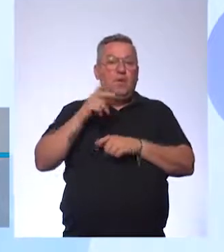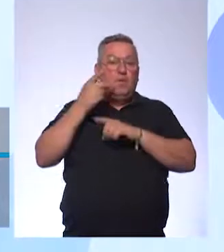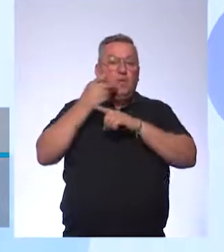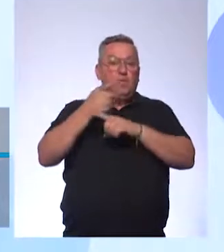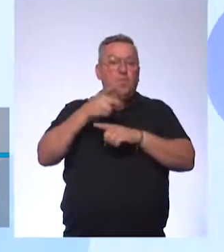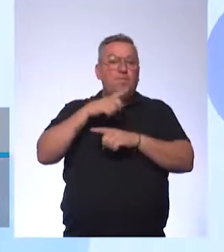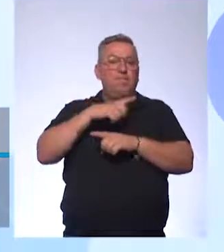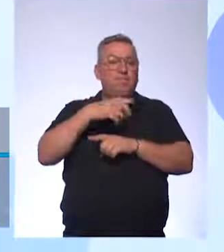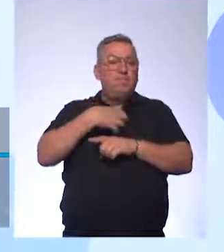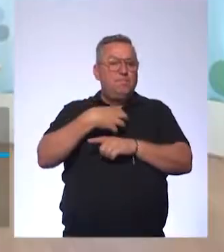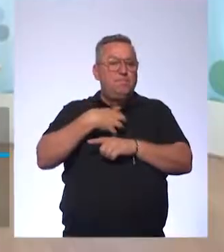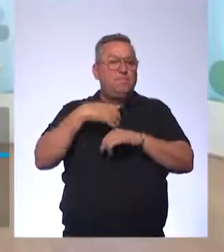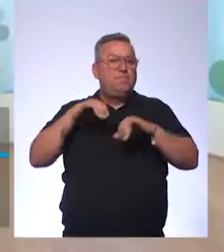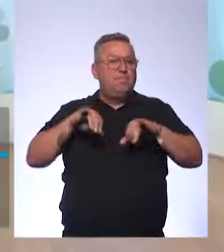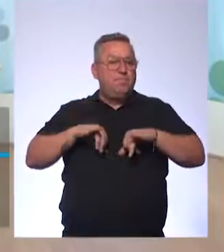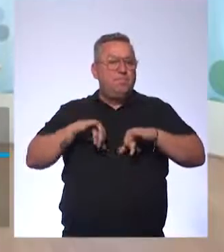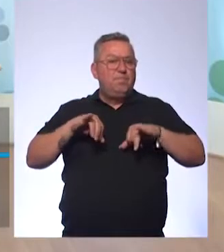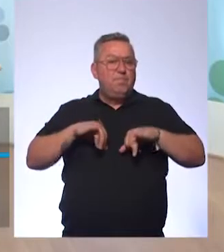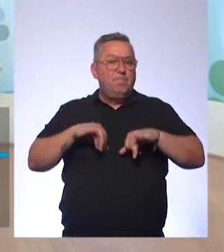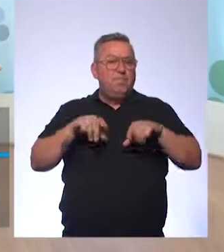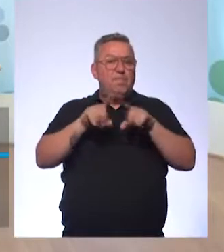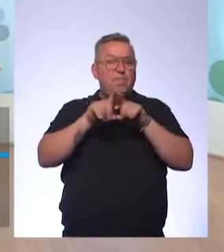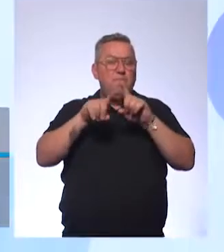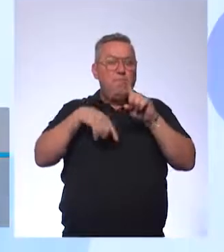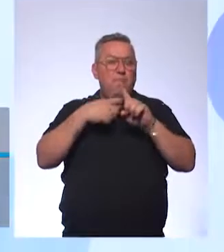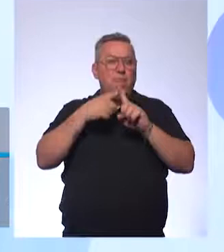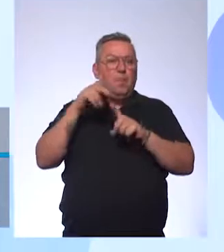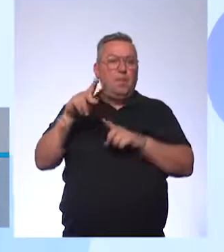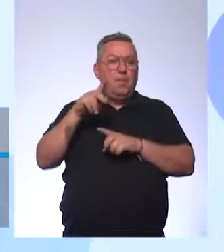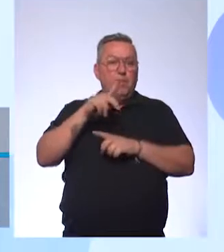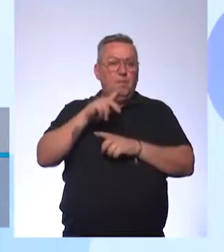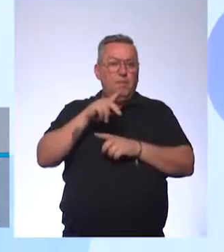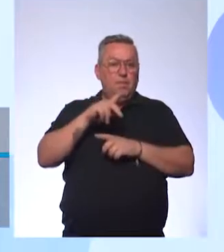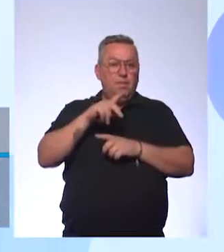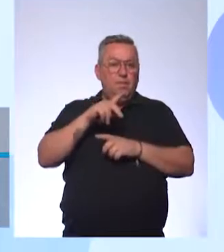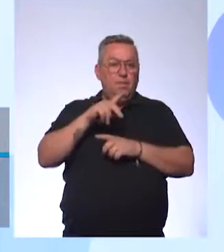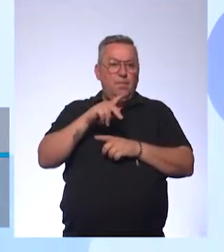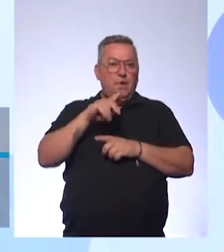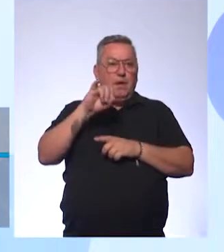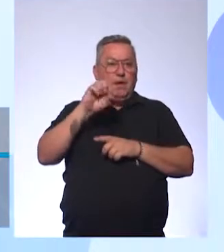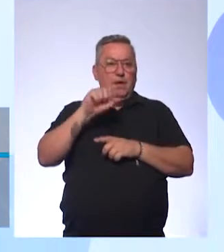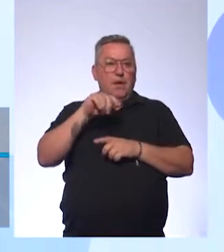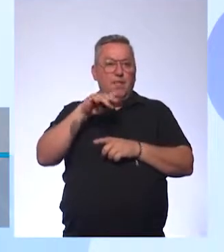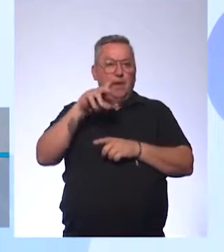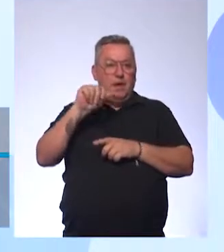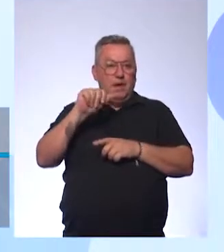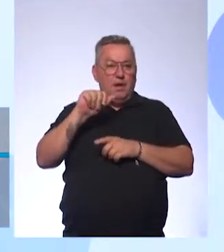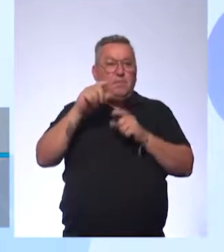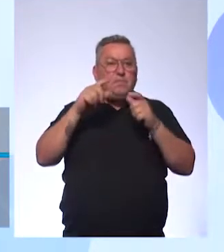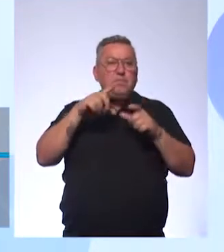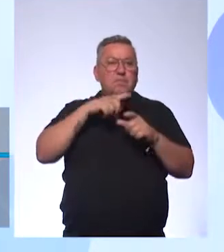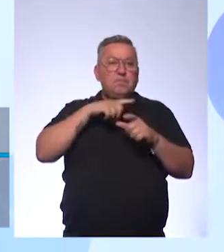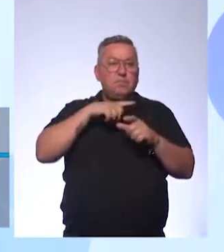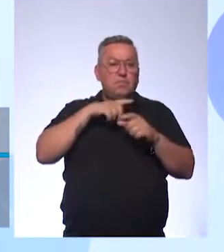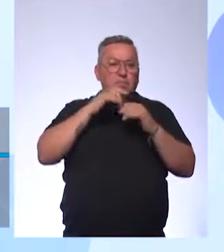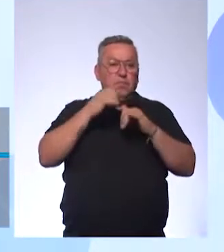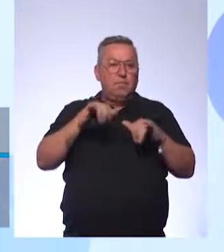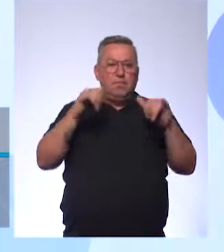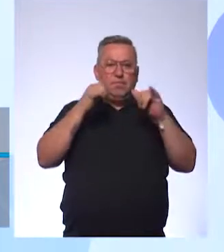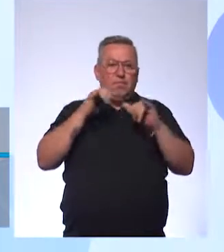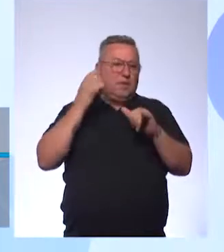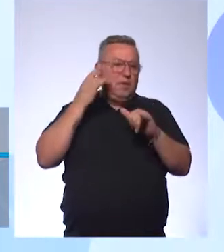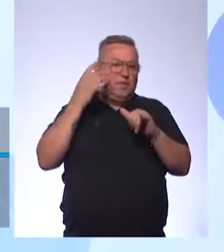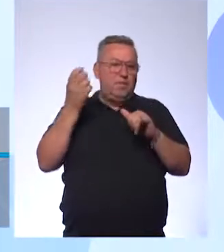ele teve essa sensação também. E teve mais um professor aqui pro Isabela. Ela disse que esses lugares trazem uma energia